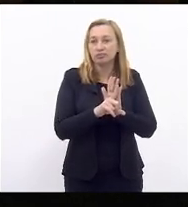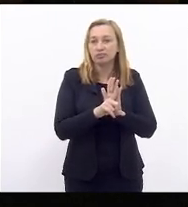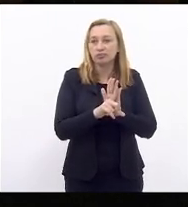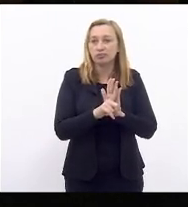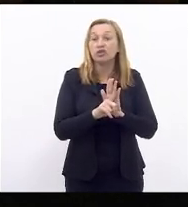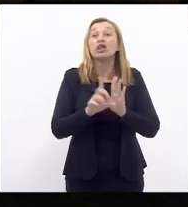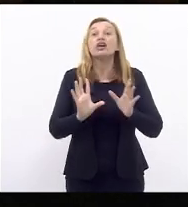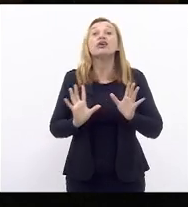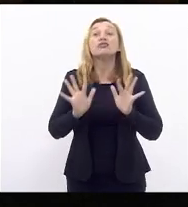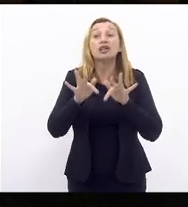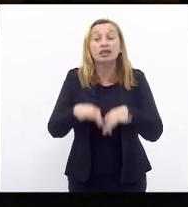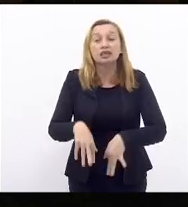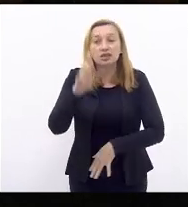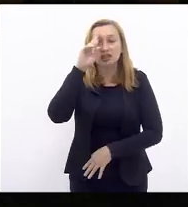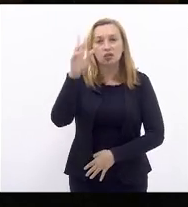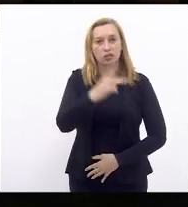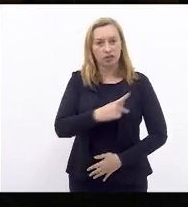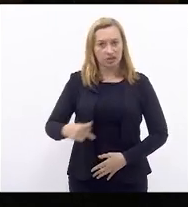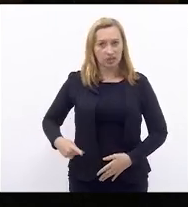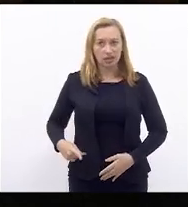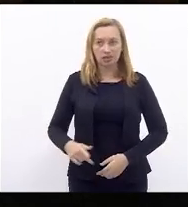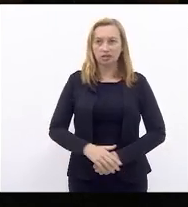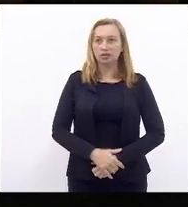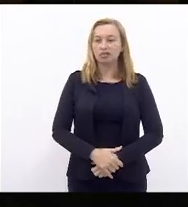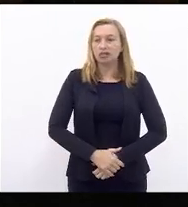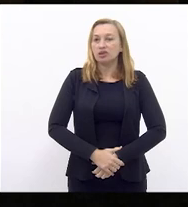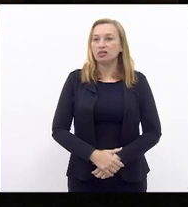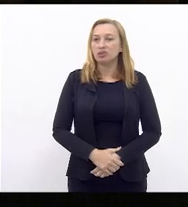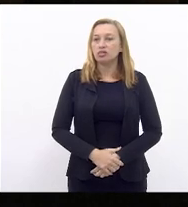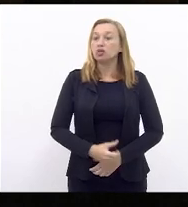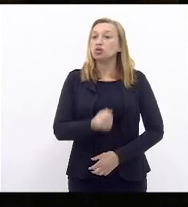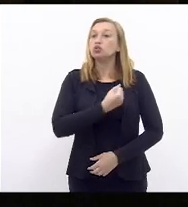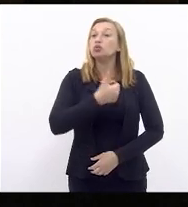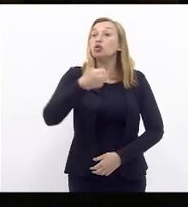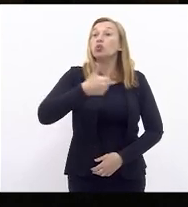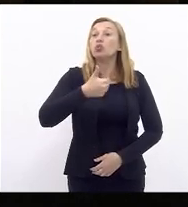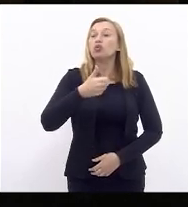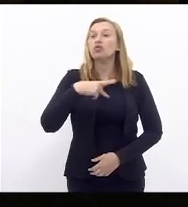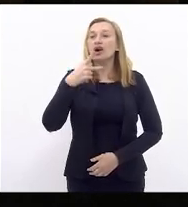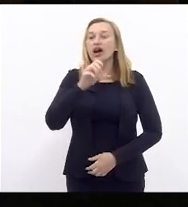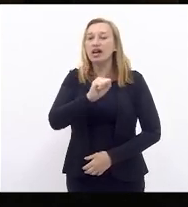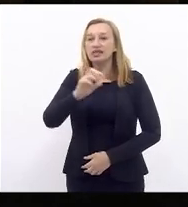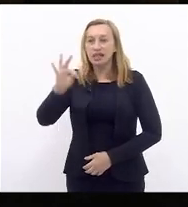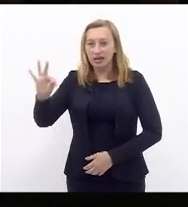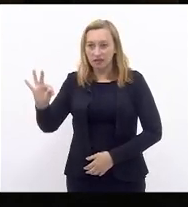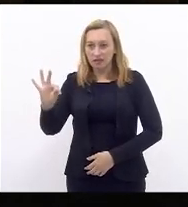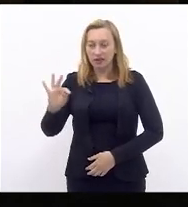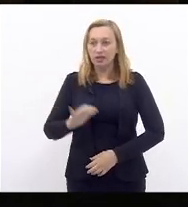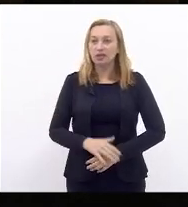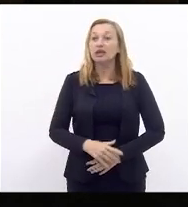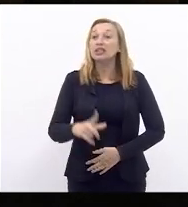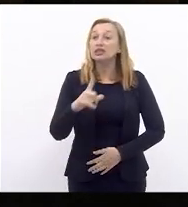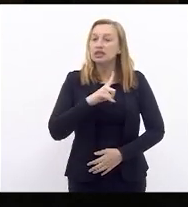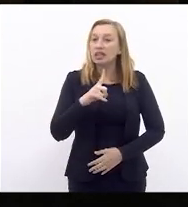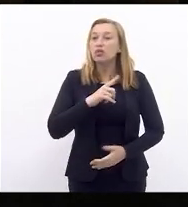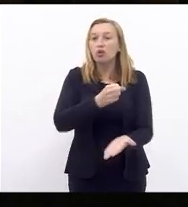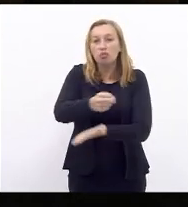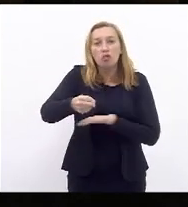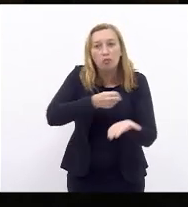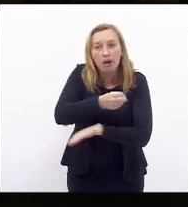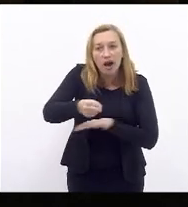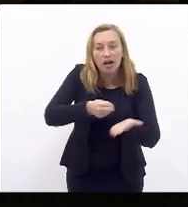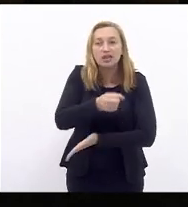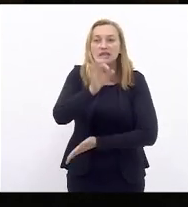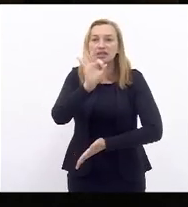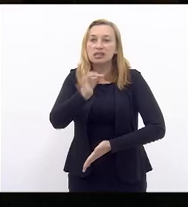E concluindo, senhora presidente, número 1, diz o STF, tenham como base